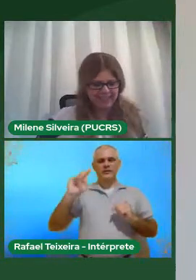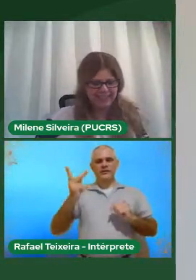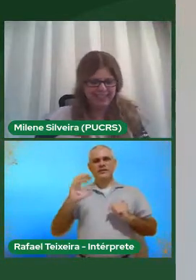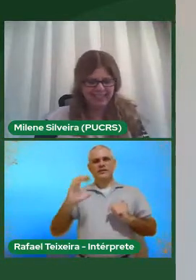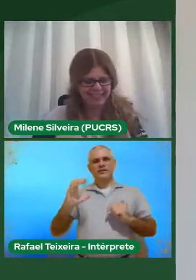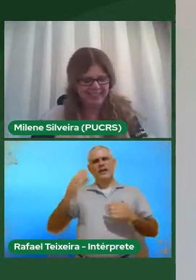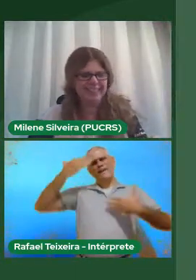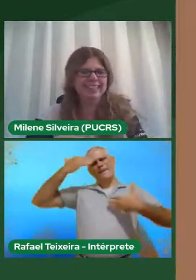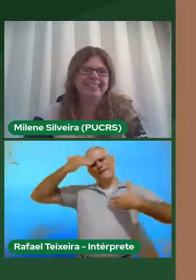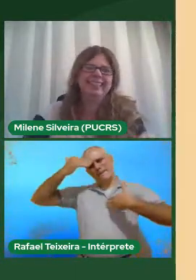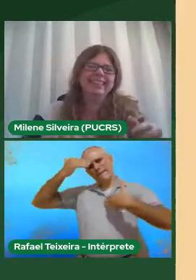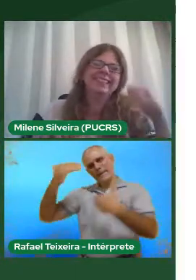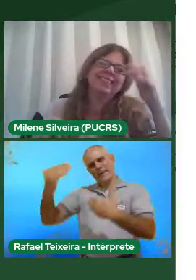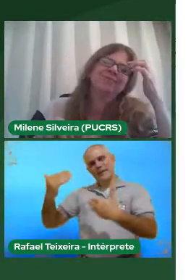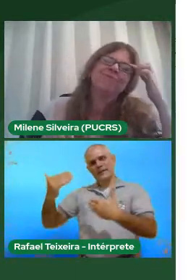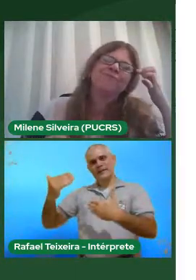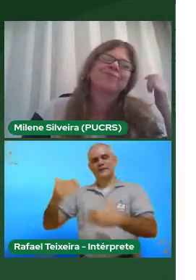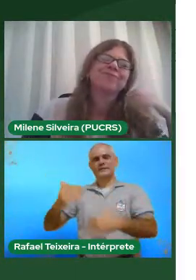obrigada por tudo, Mi.